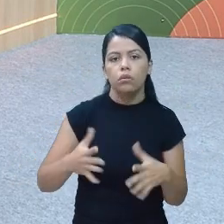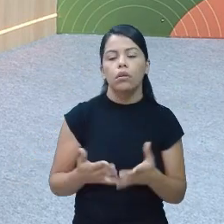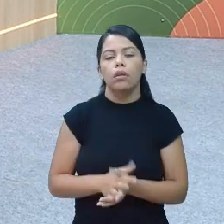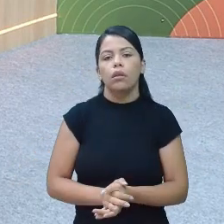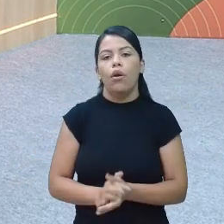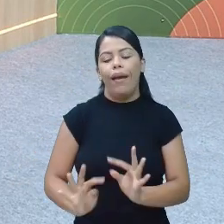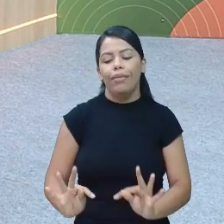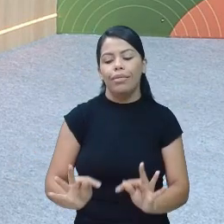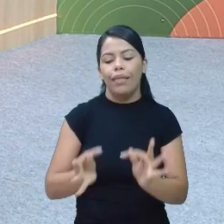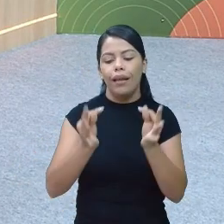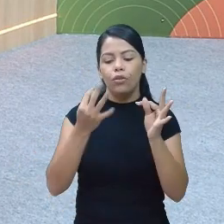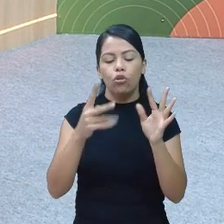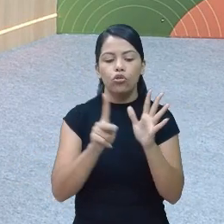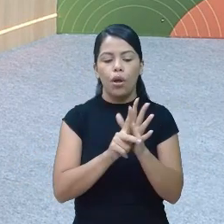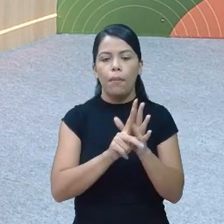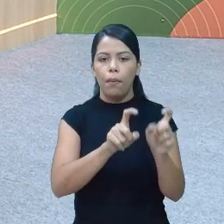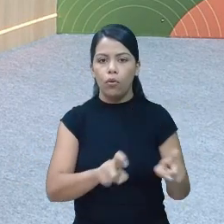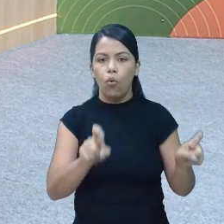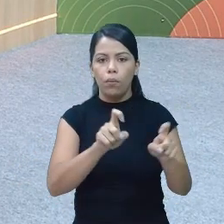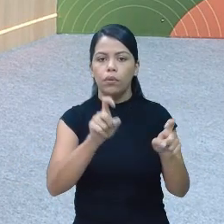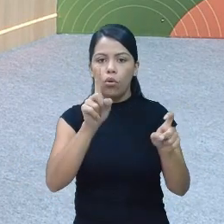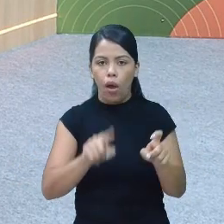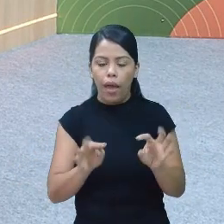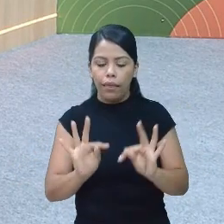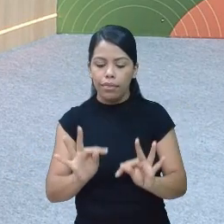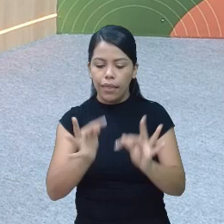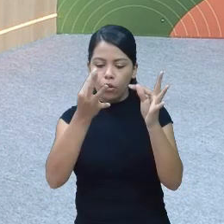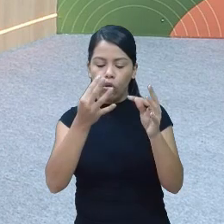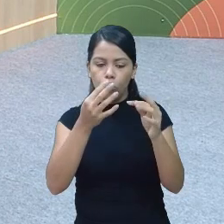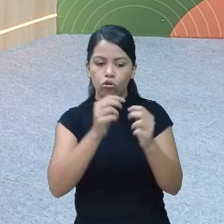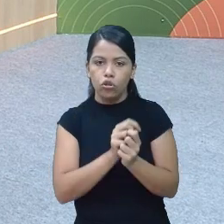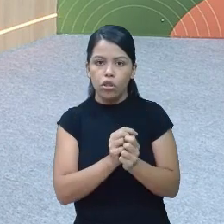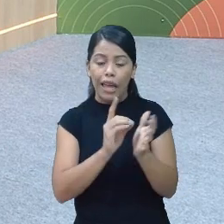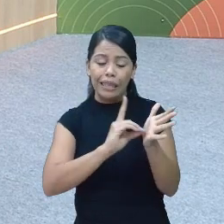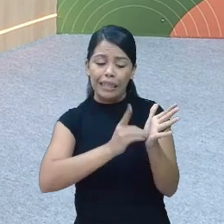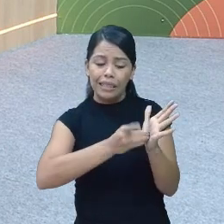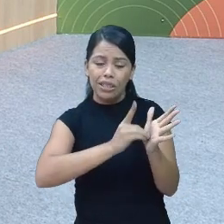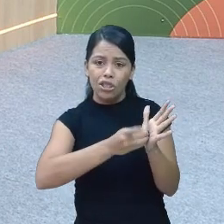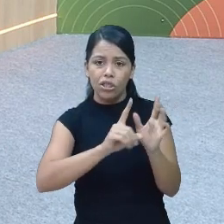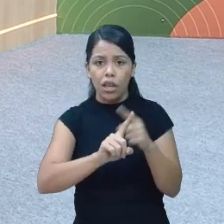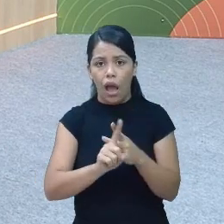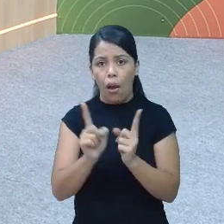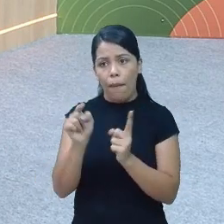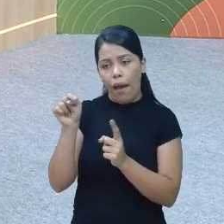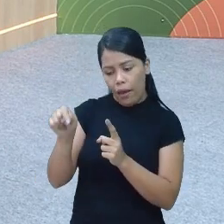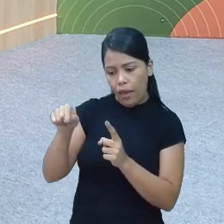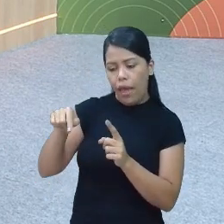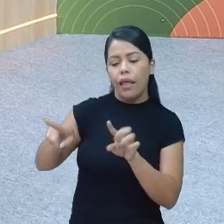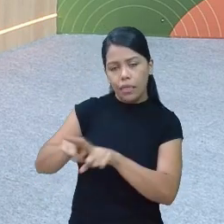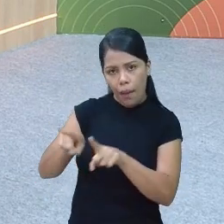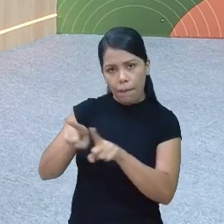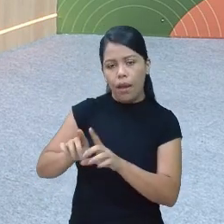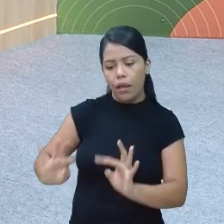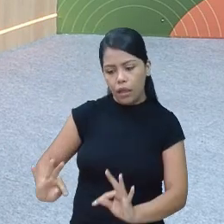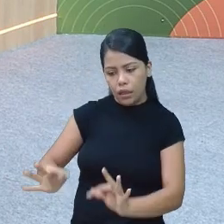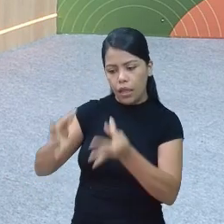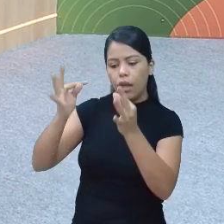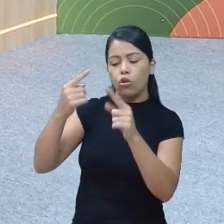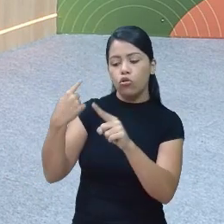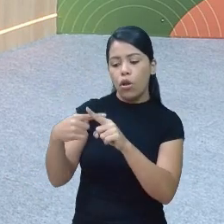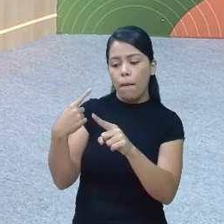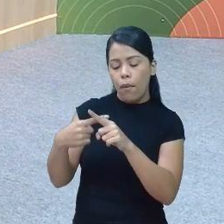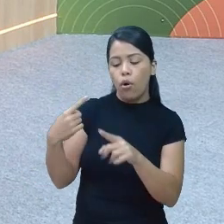pode considerar aqui a agricultura como sendo uma tecnologia que fez com que a população mundial